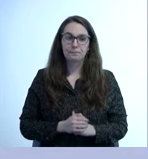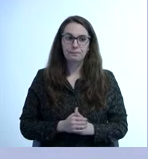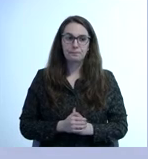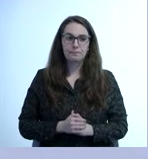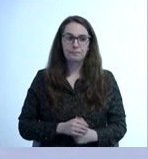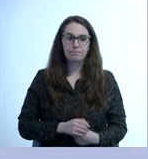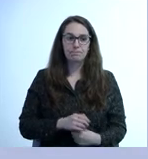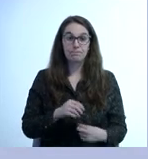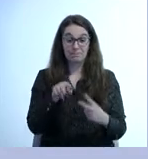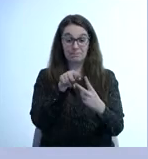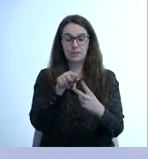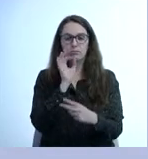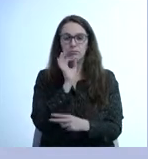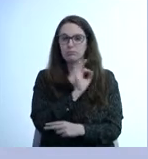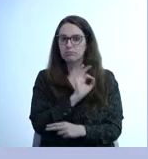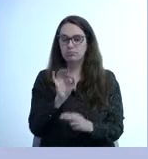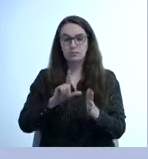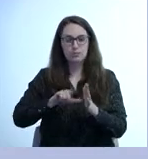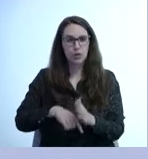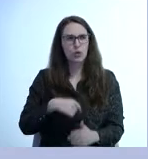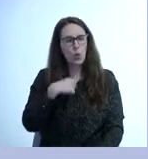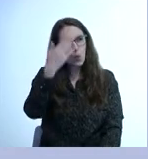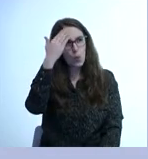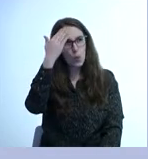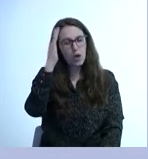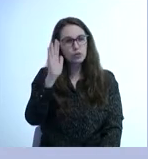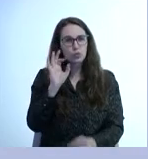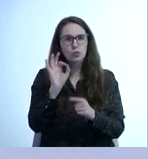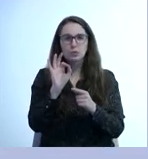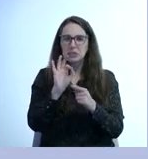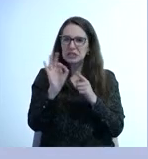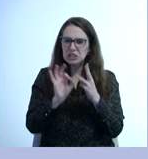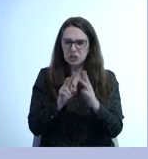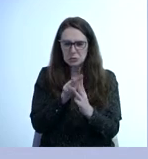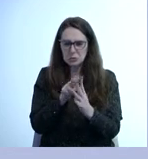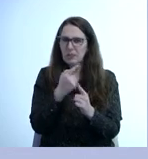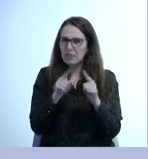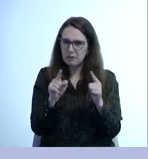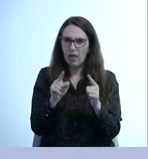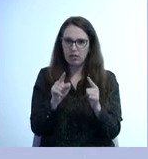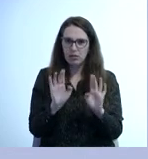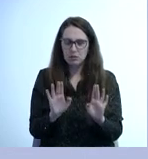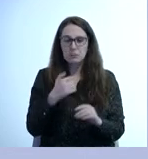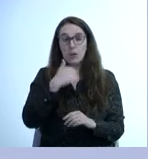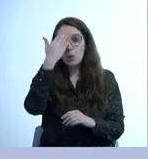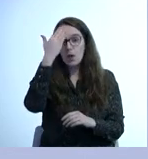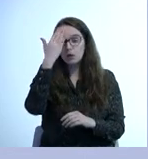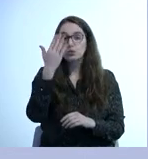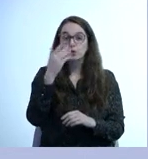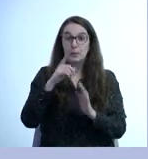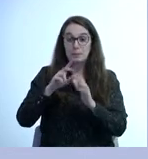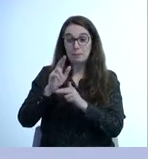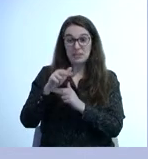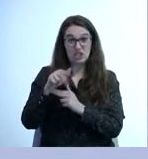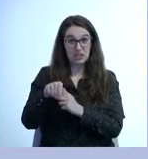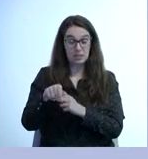E eram, de facto, dois projetos, eu até diria com características um bocadinho diferentes uns dos outros. Mas esse projeto da piscina, que é